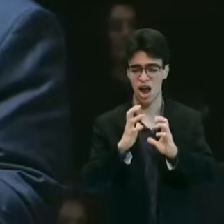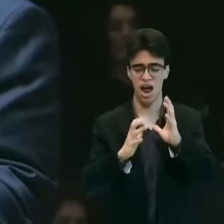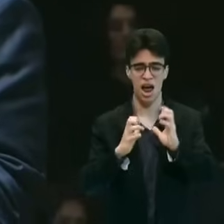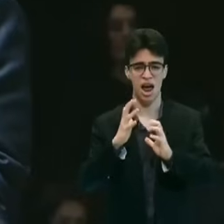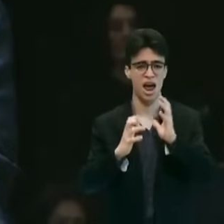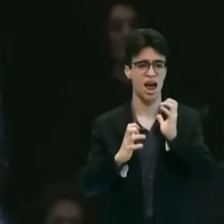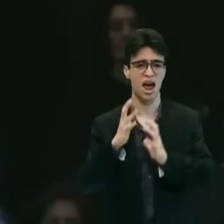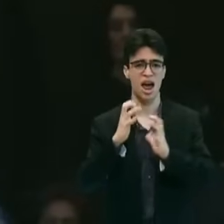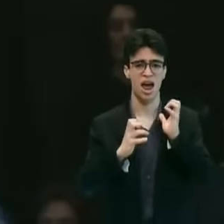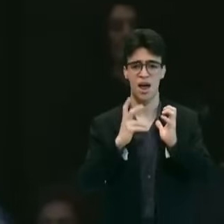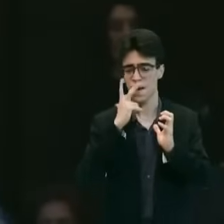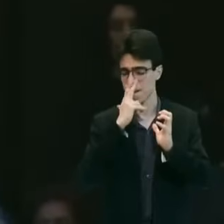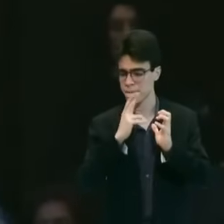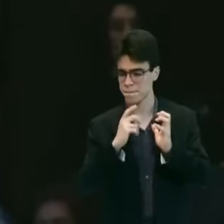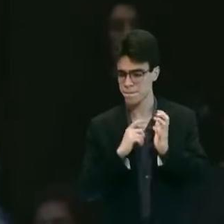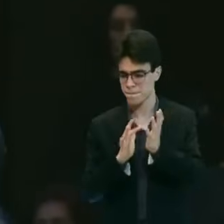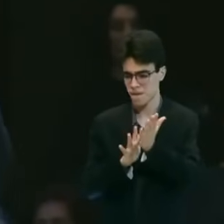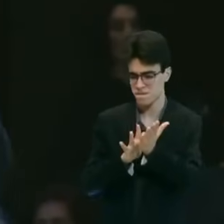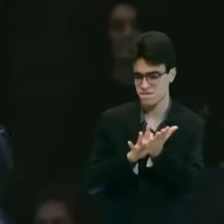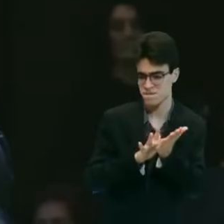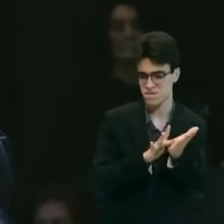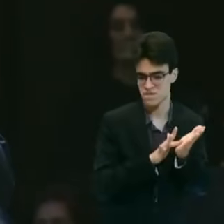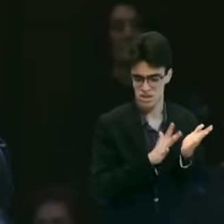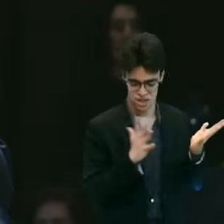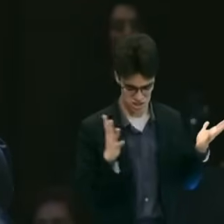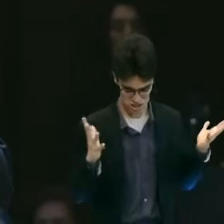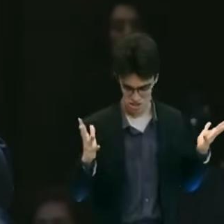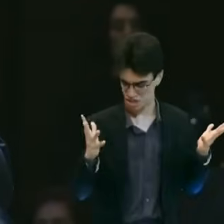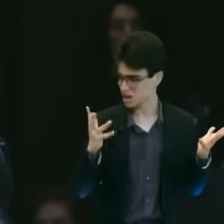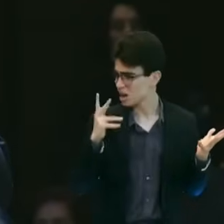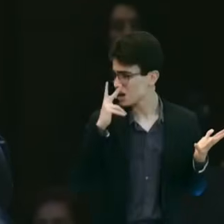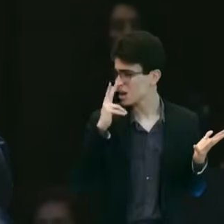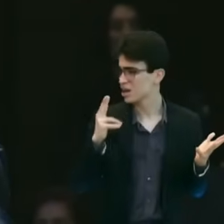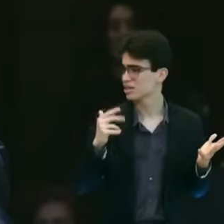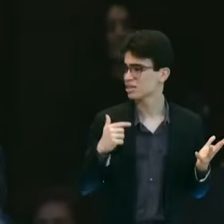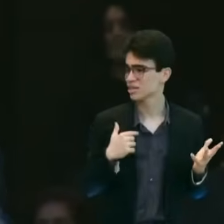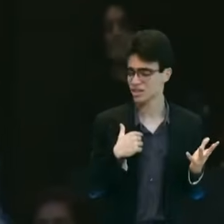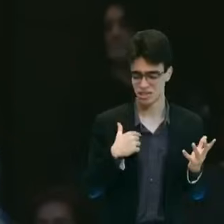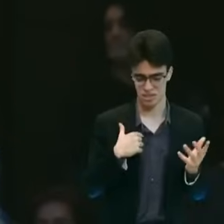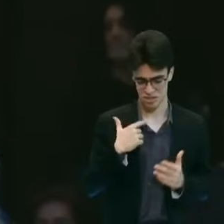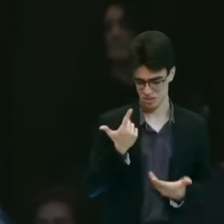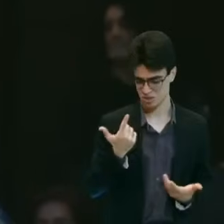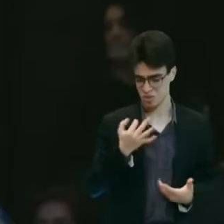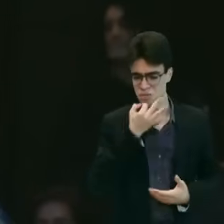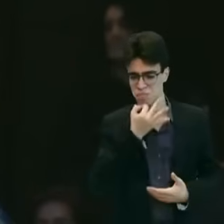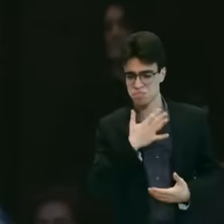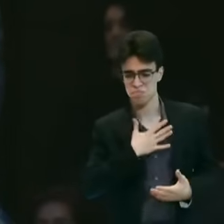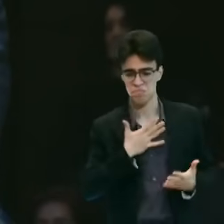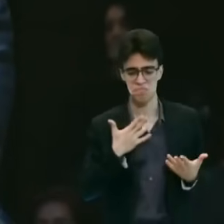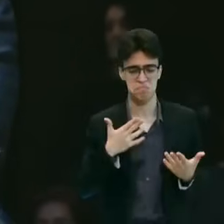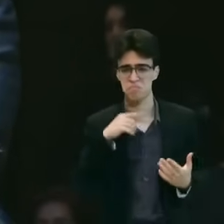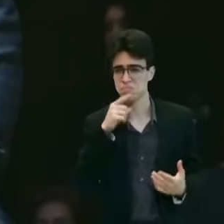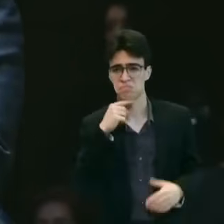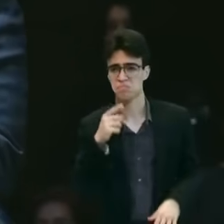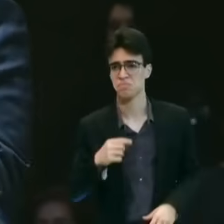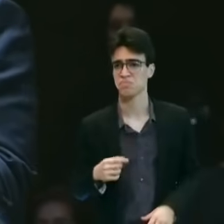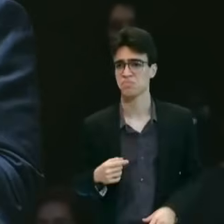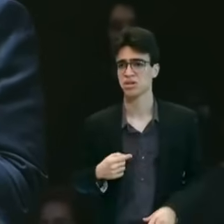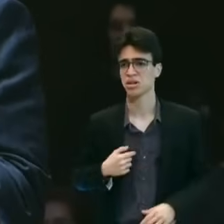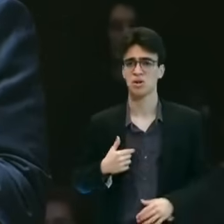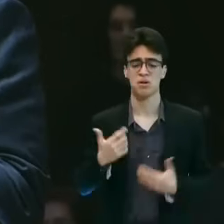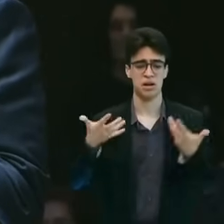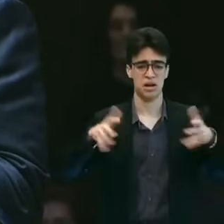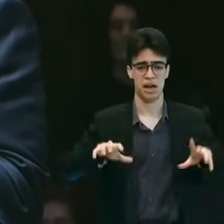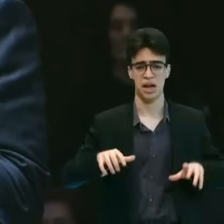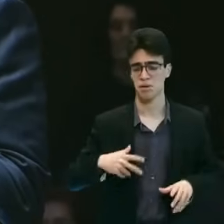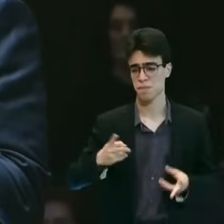cortina de fumaça que impede a nossa autocrítica. Esse é o problema, a gente não está aberto para enxergar os